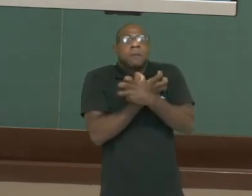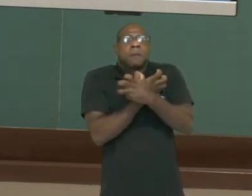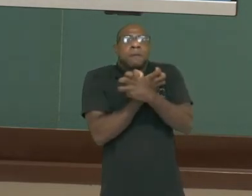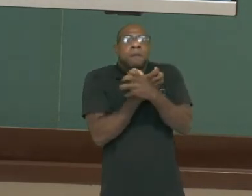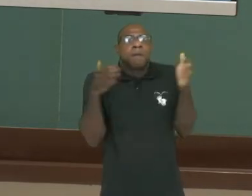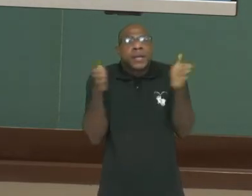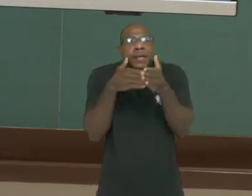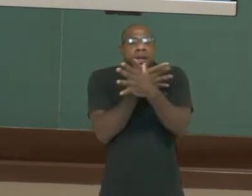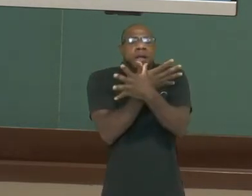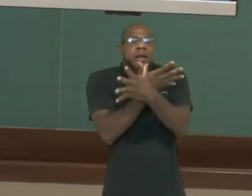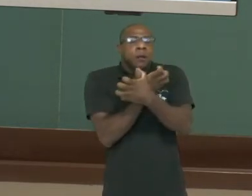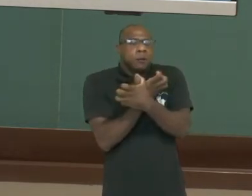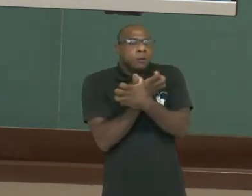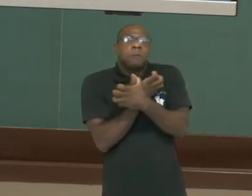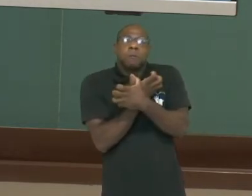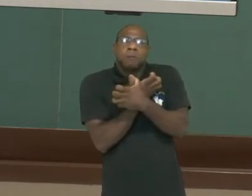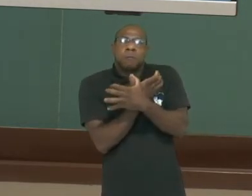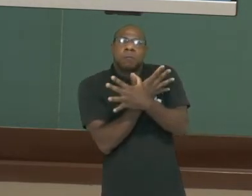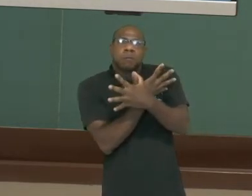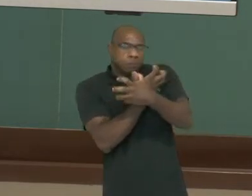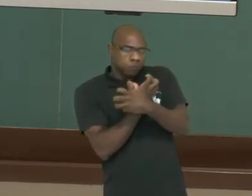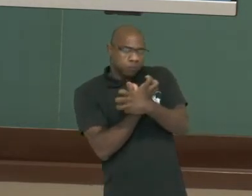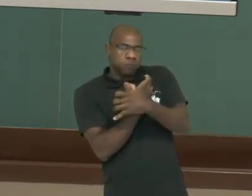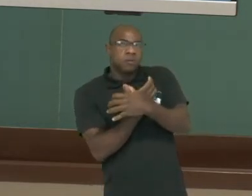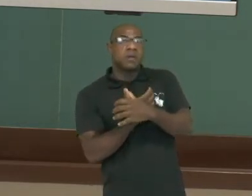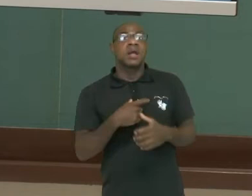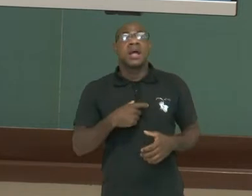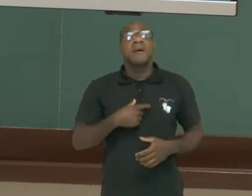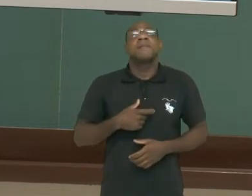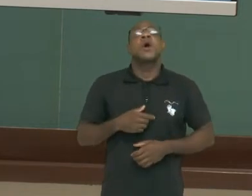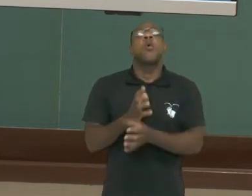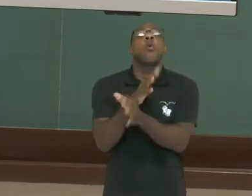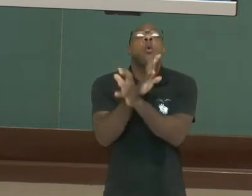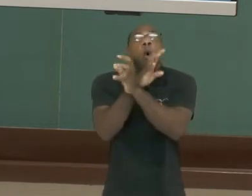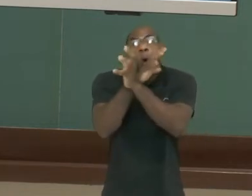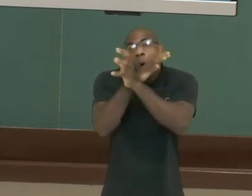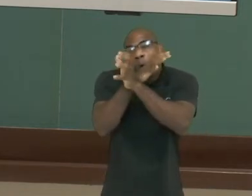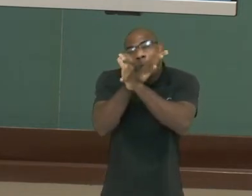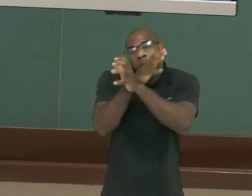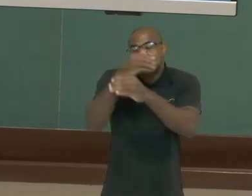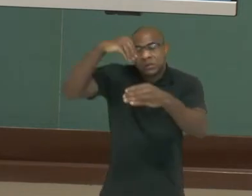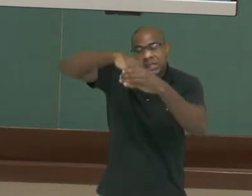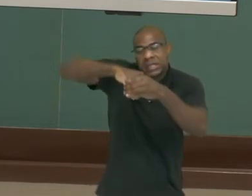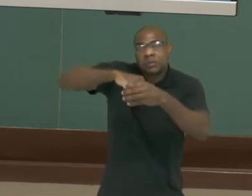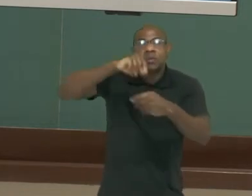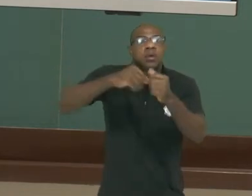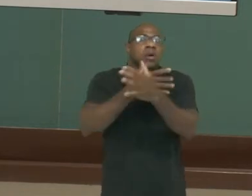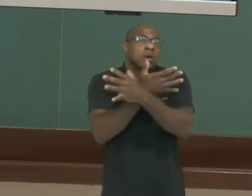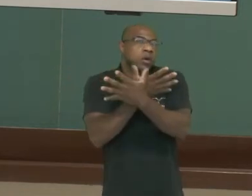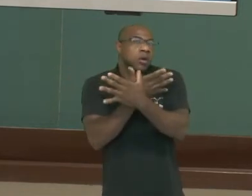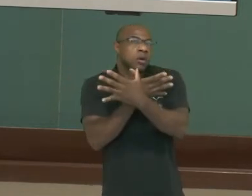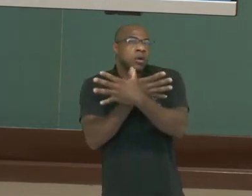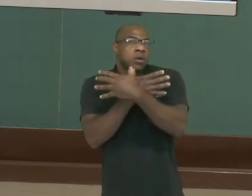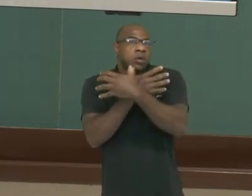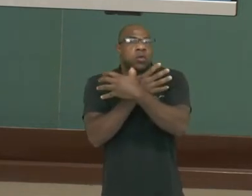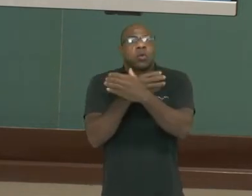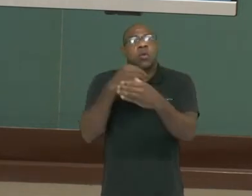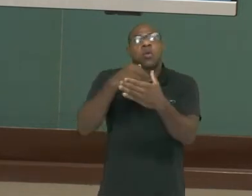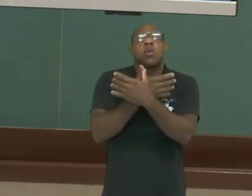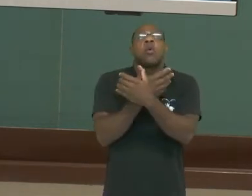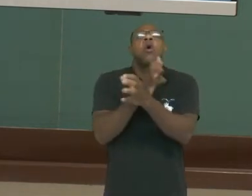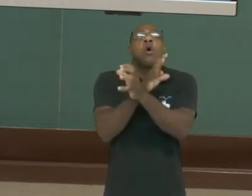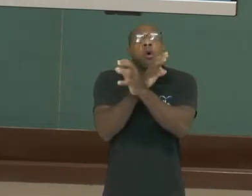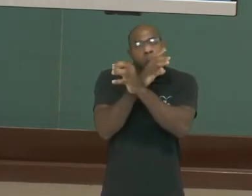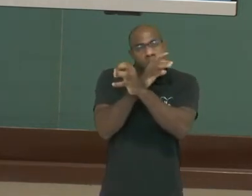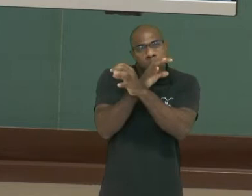e a ausência no osso externo da quilha, ou chamada carena, né? Que é aquele